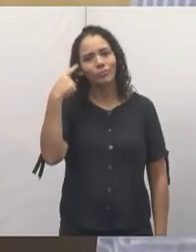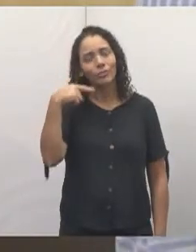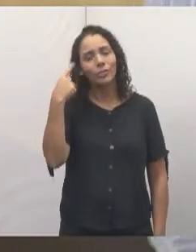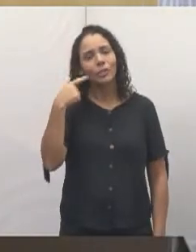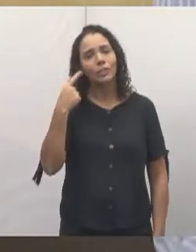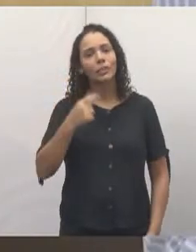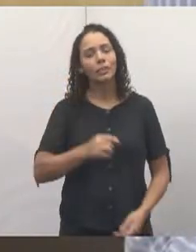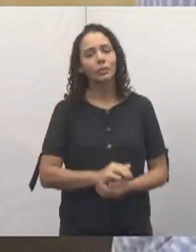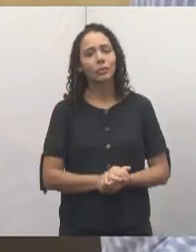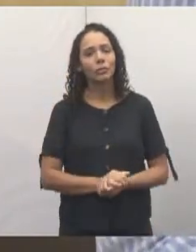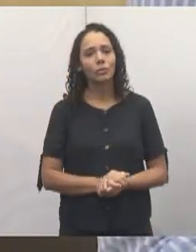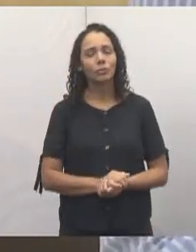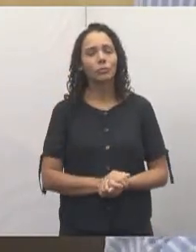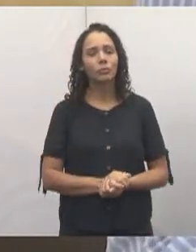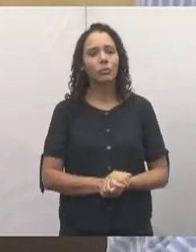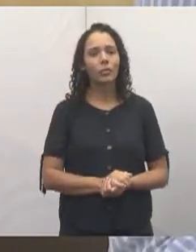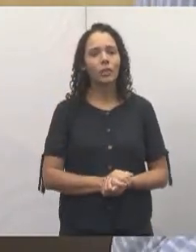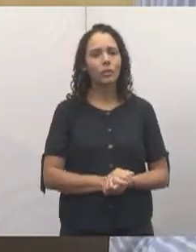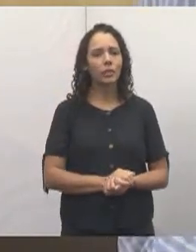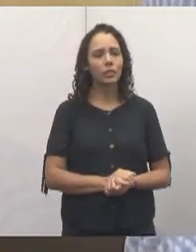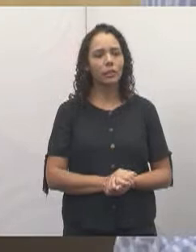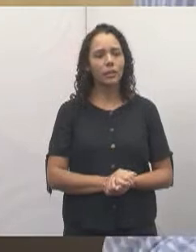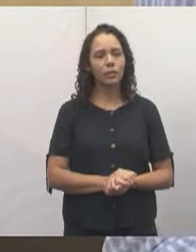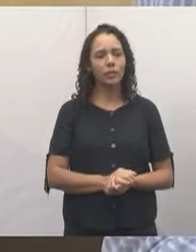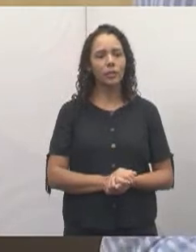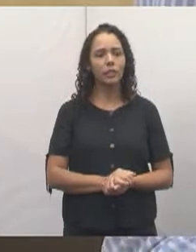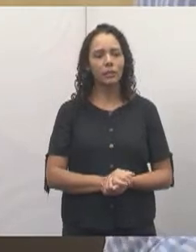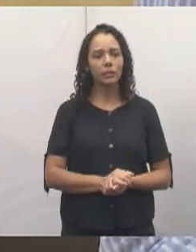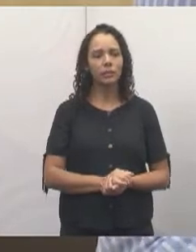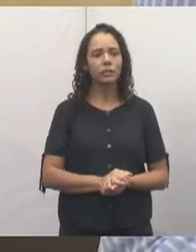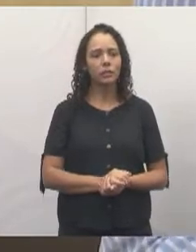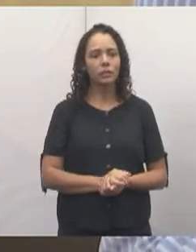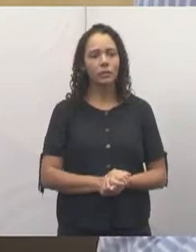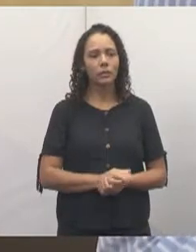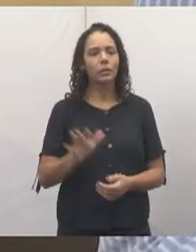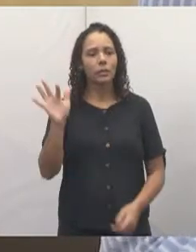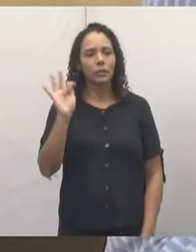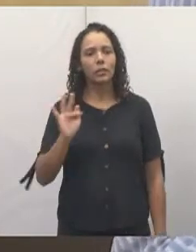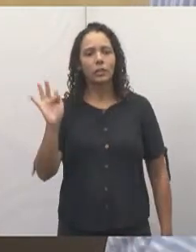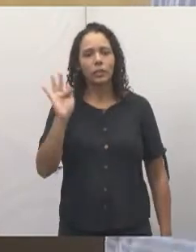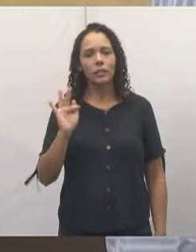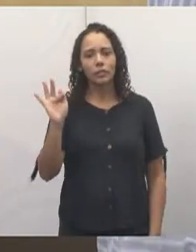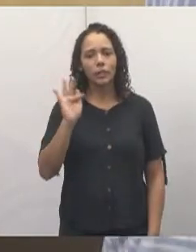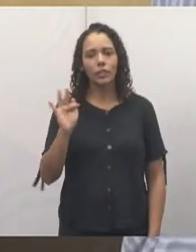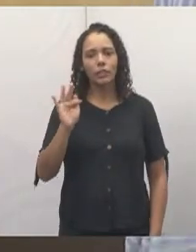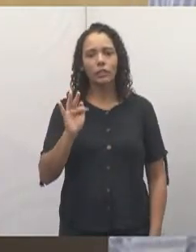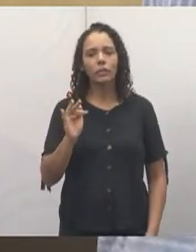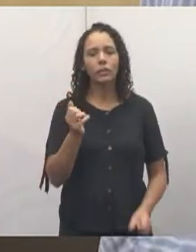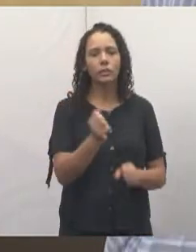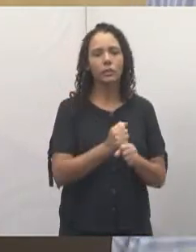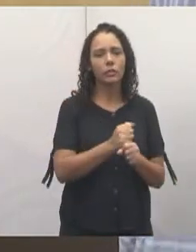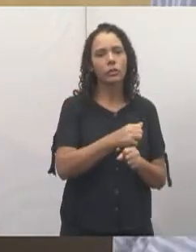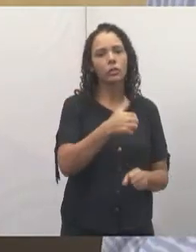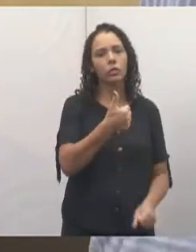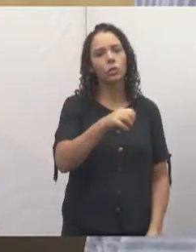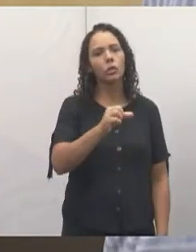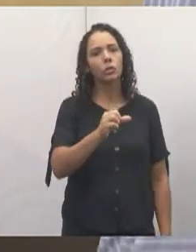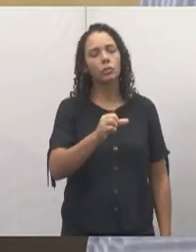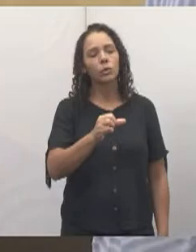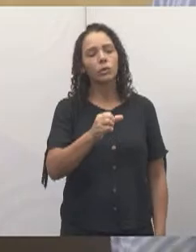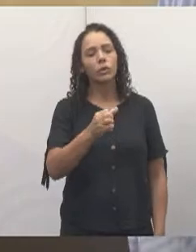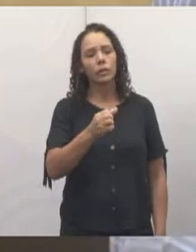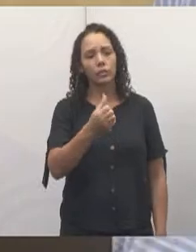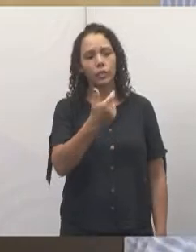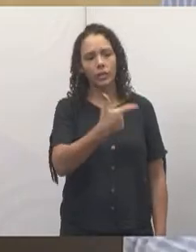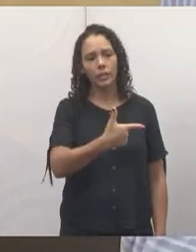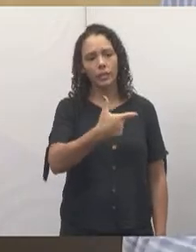advocacia veio como um segundo passo, que terminei a faculdade em 2019 e aí fui fazer a prova da OAB,